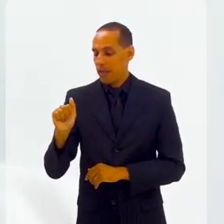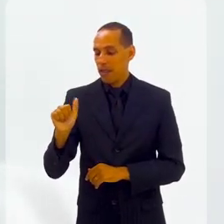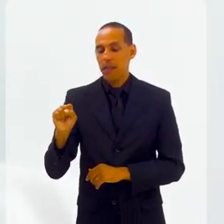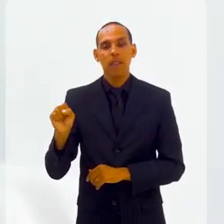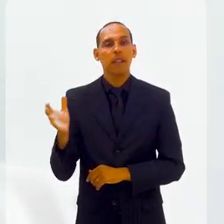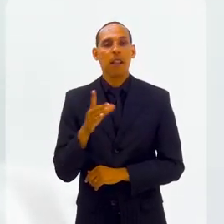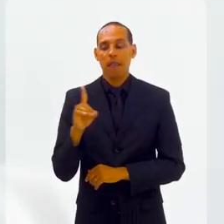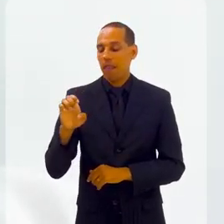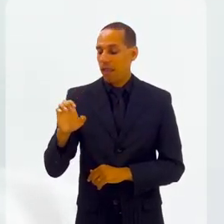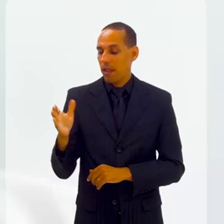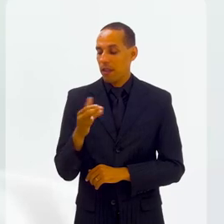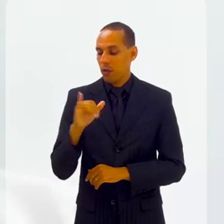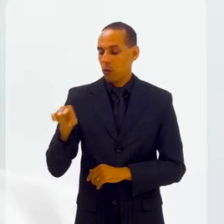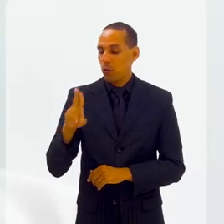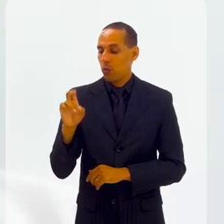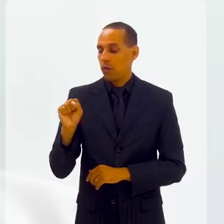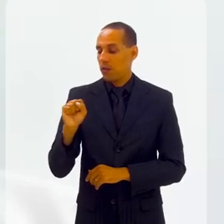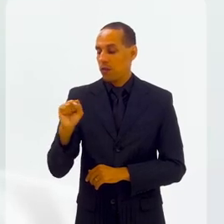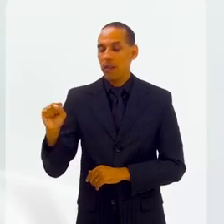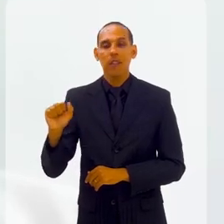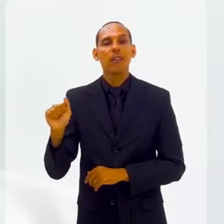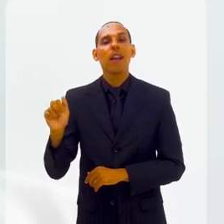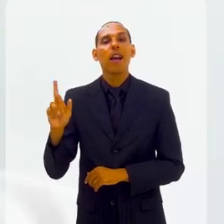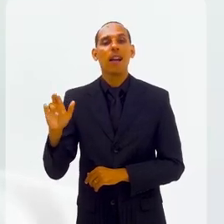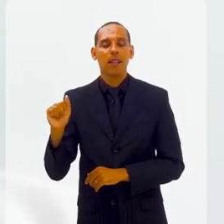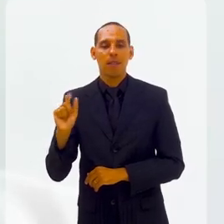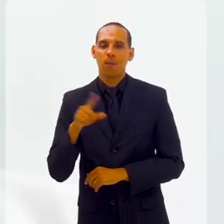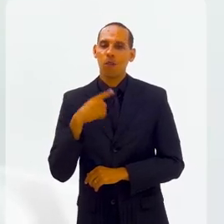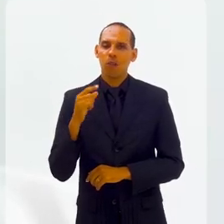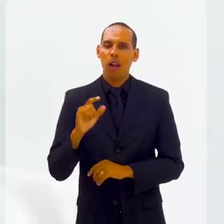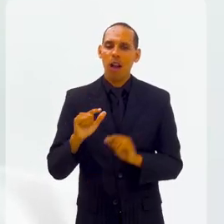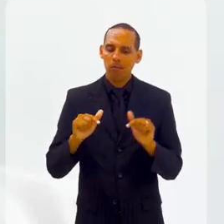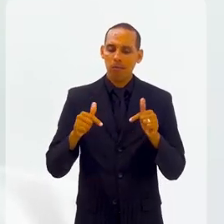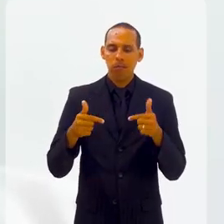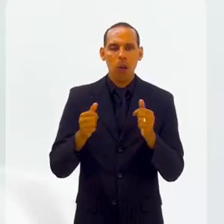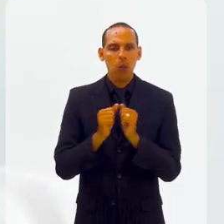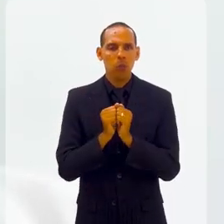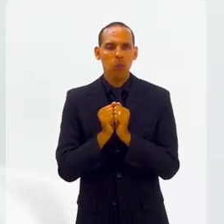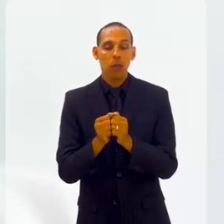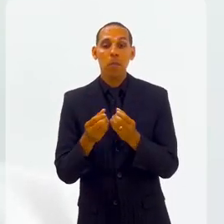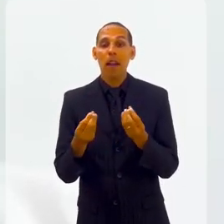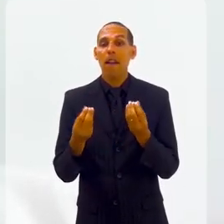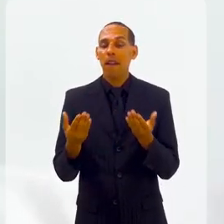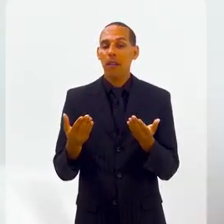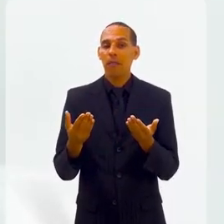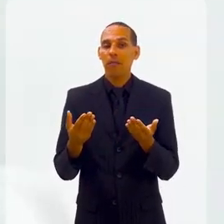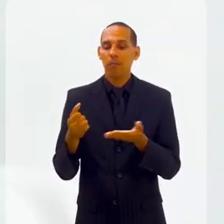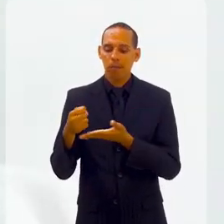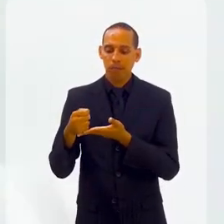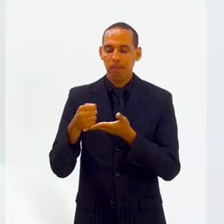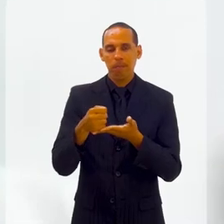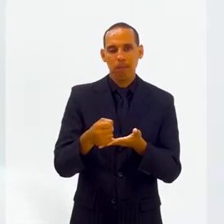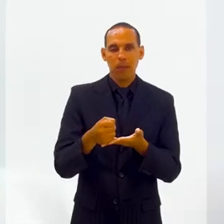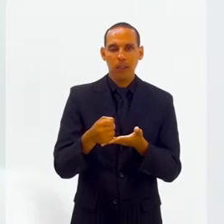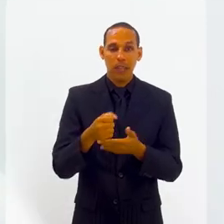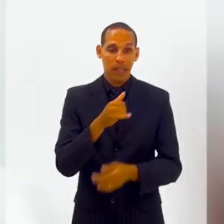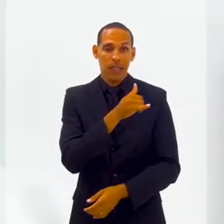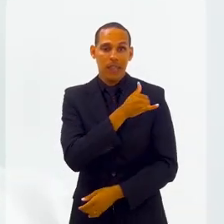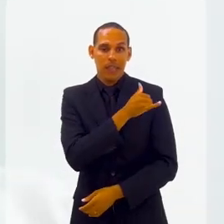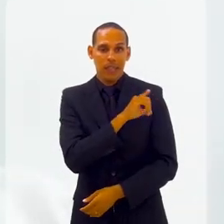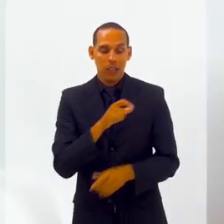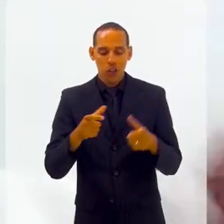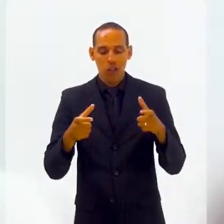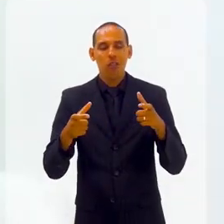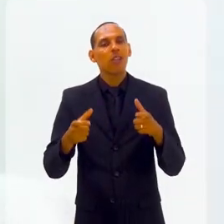Então a gente tem reforçado essa atuação conjunta para de fato trazer e colocar o